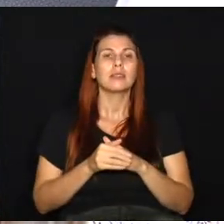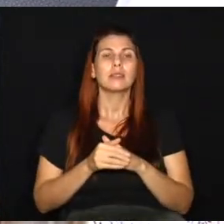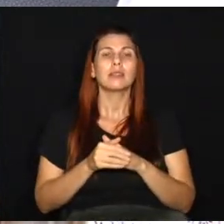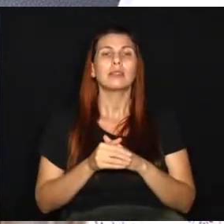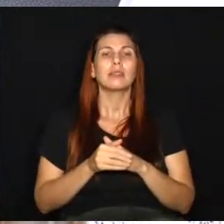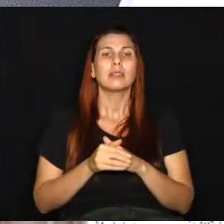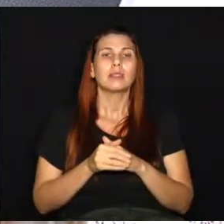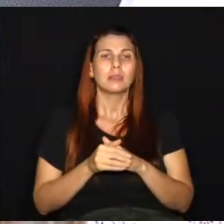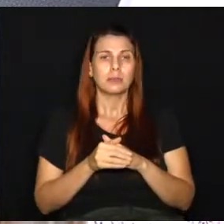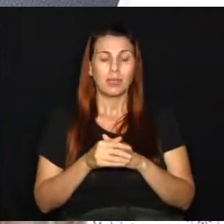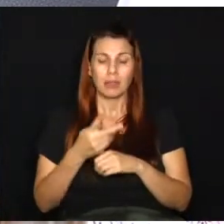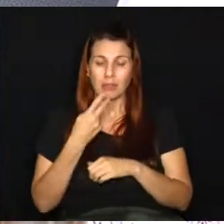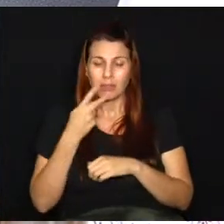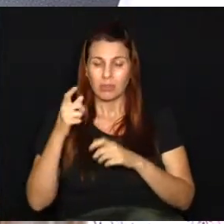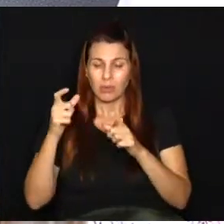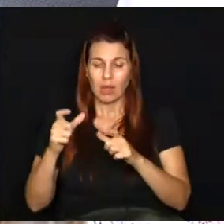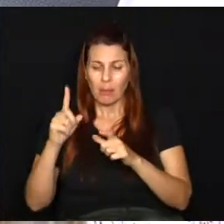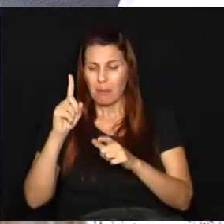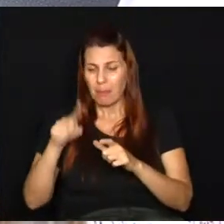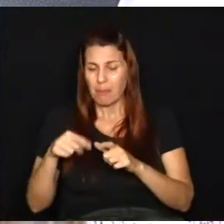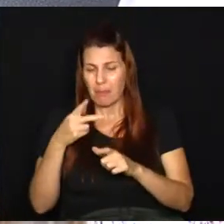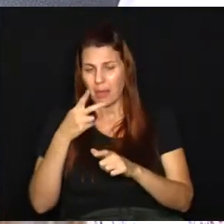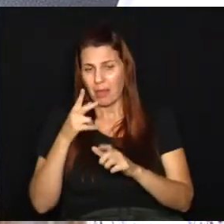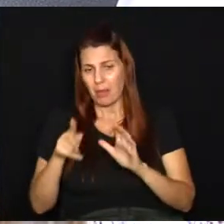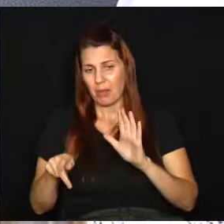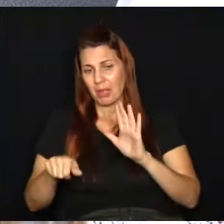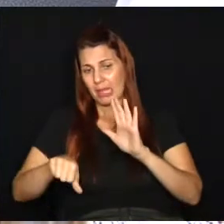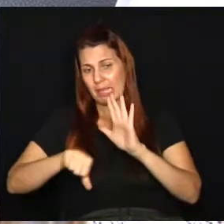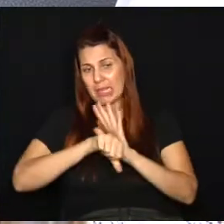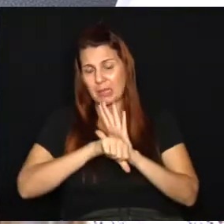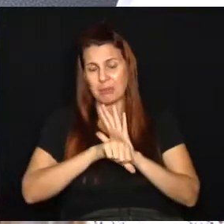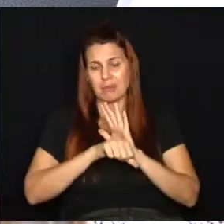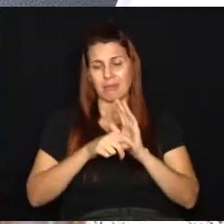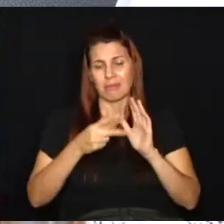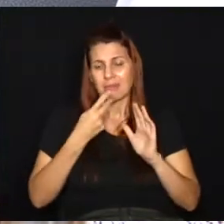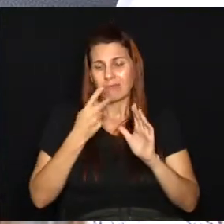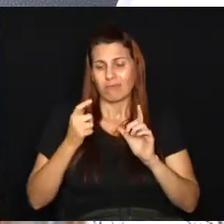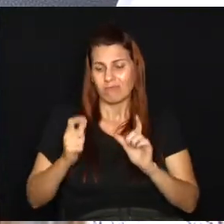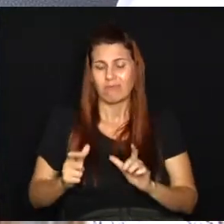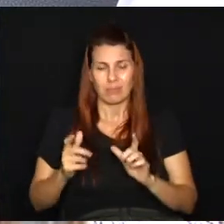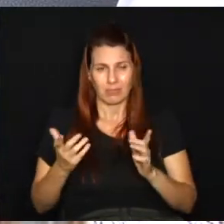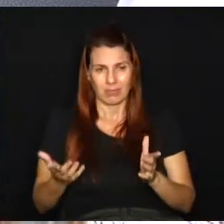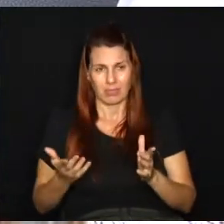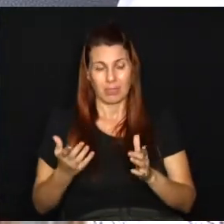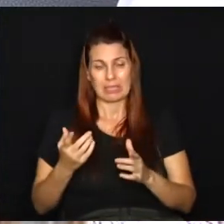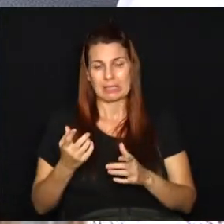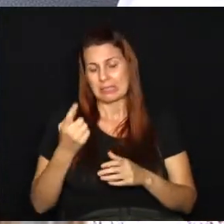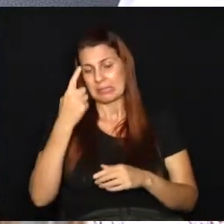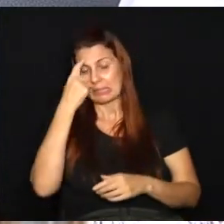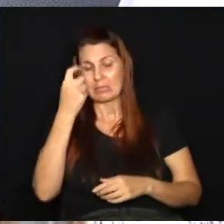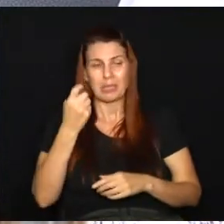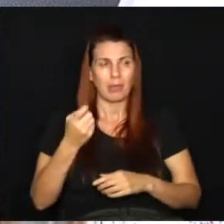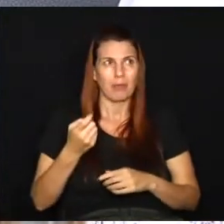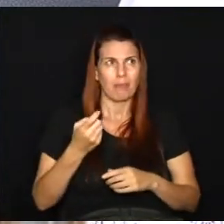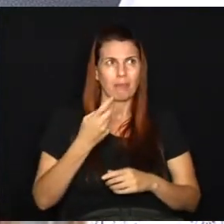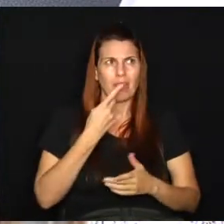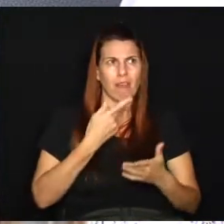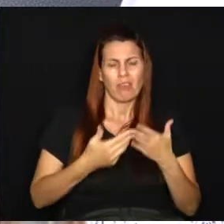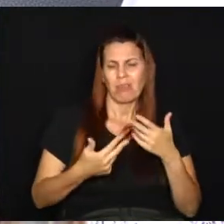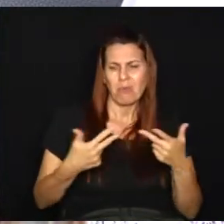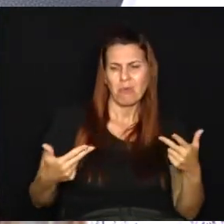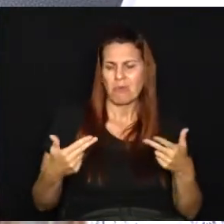ele é considerado como crime. Então, como não tem como criminalizar um espaço, eles inventam qualquer coisa, como, por exemplo, saída